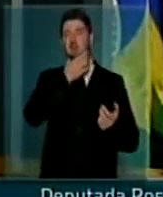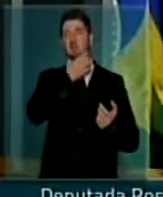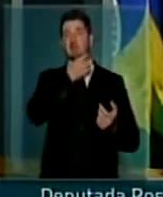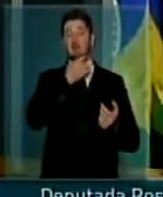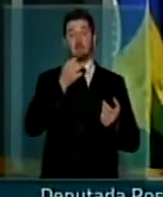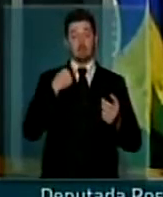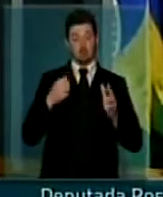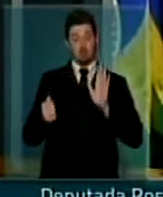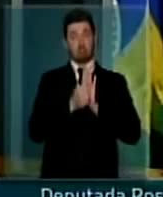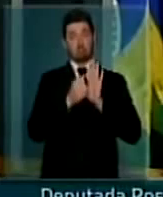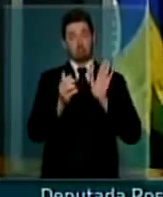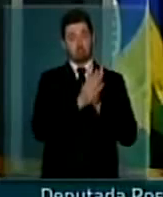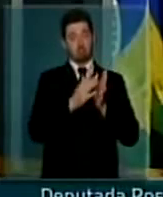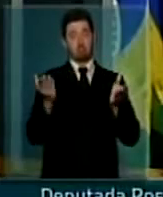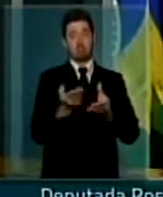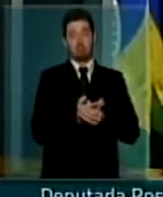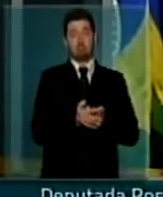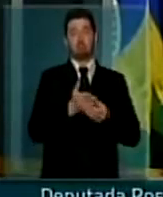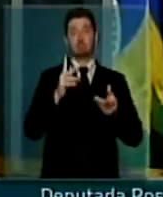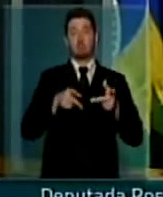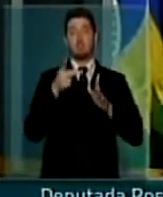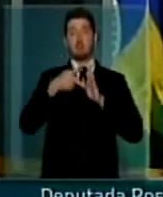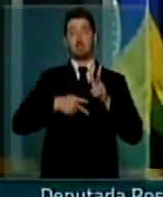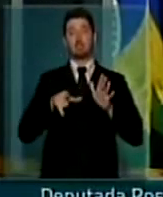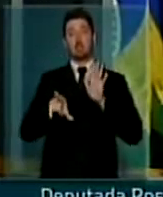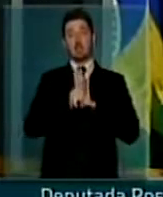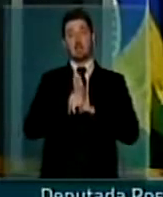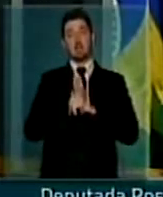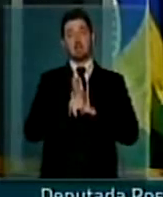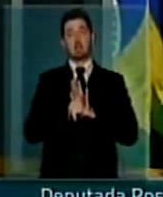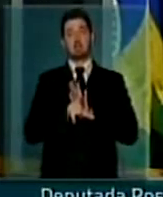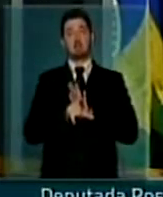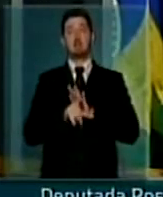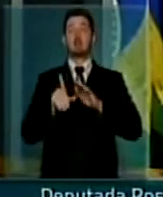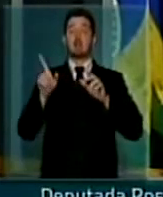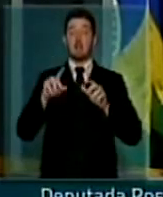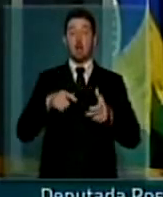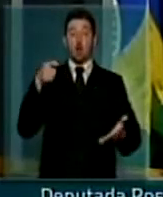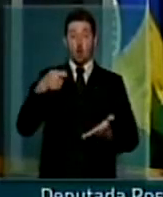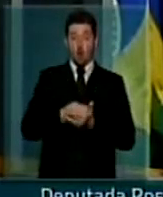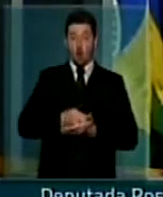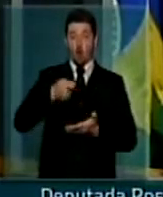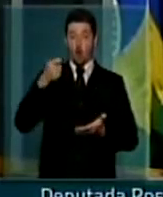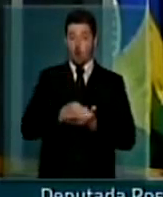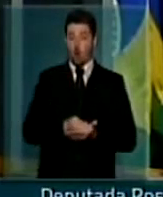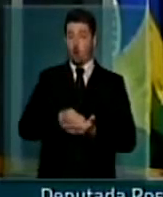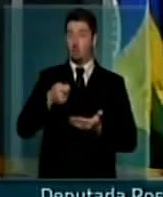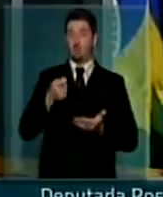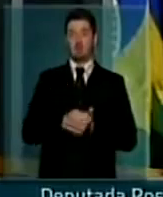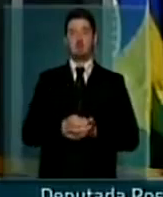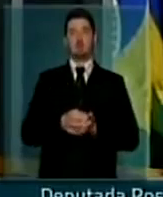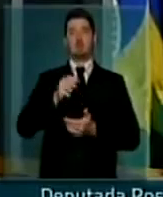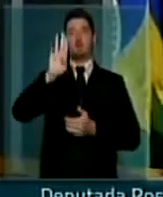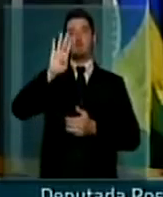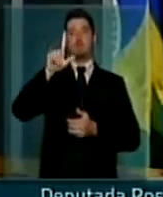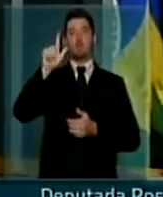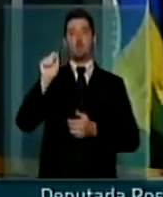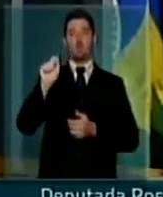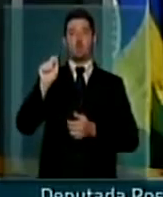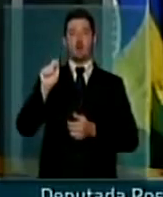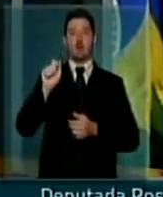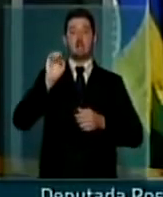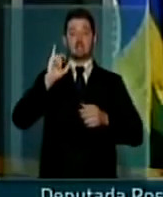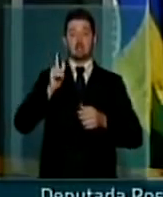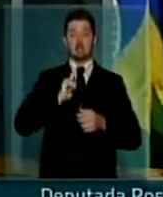de protocolar nesta casa um projeto de lei que dispõe sobre a obrigatoriedade de bula em